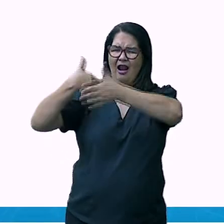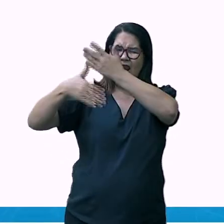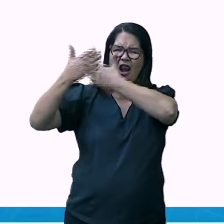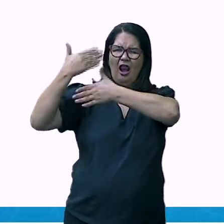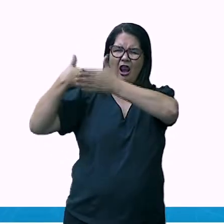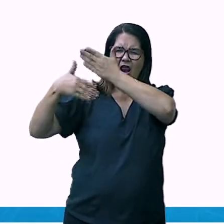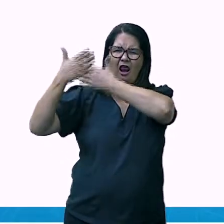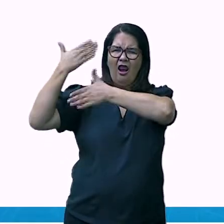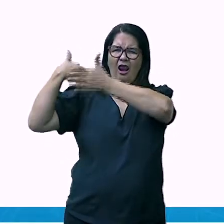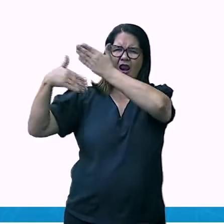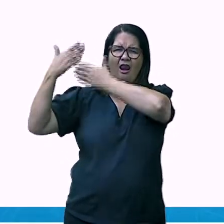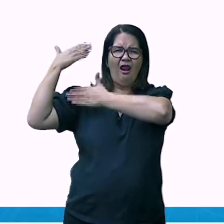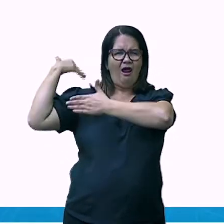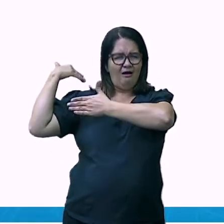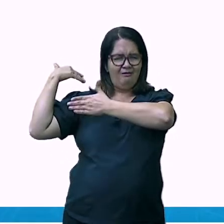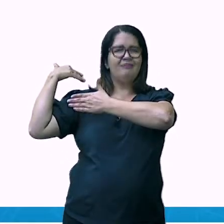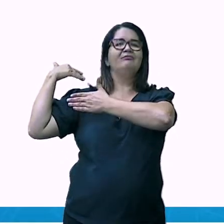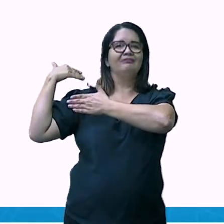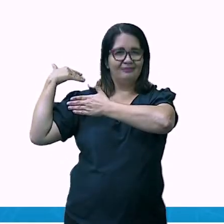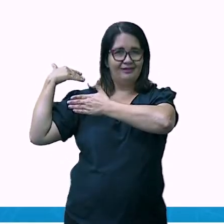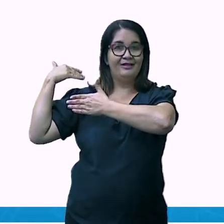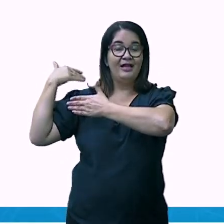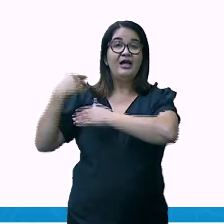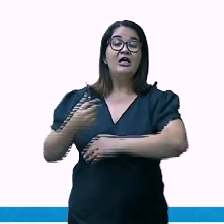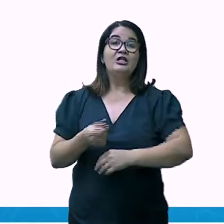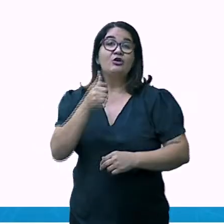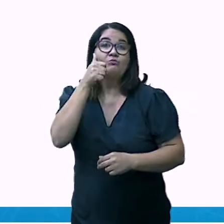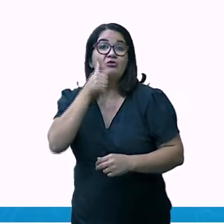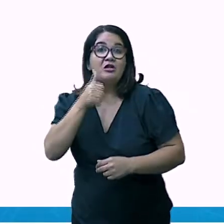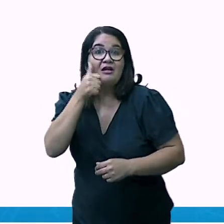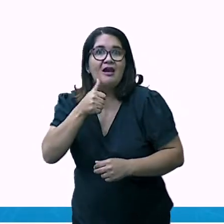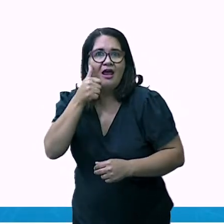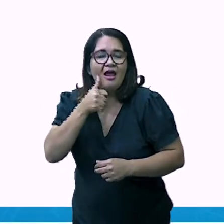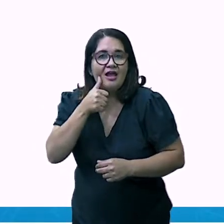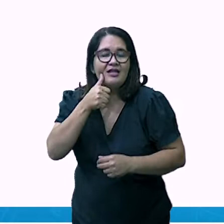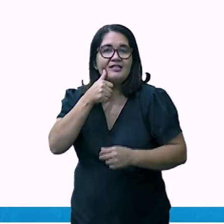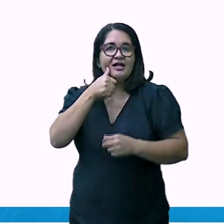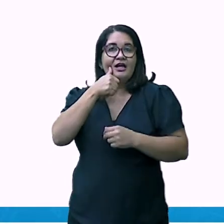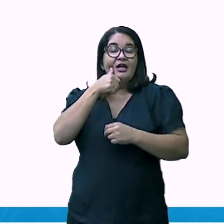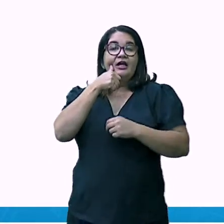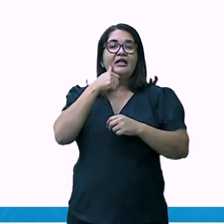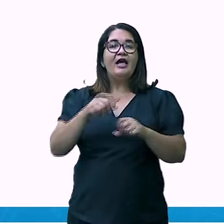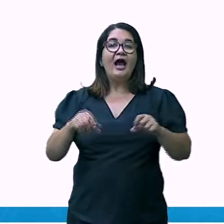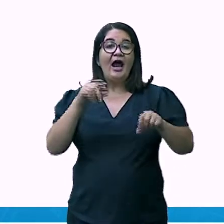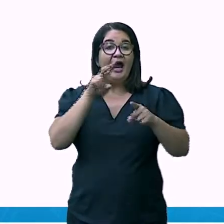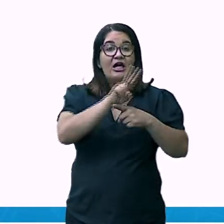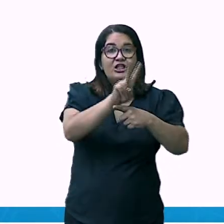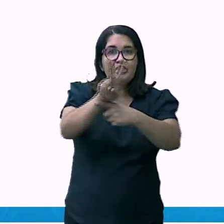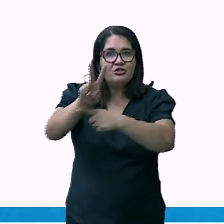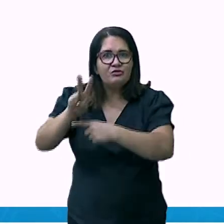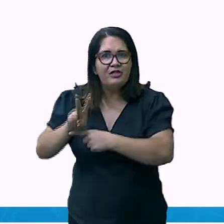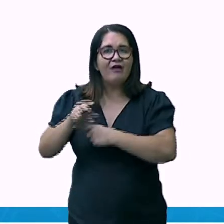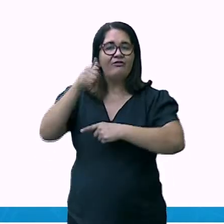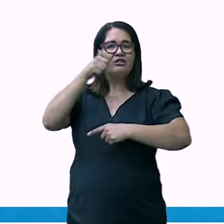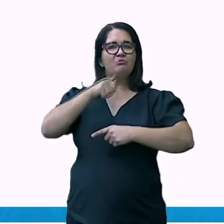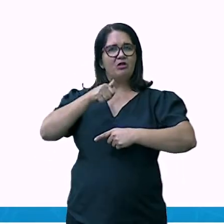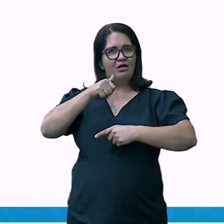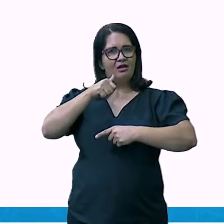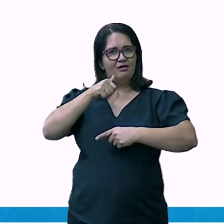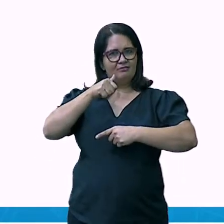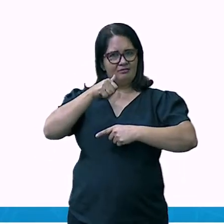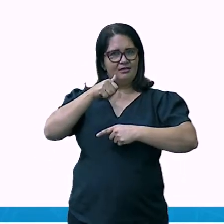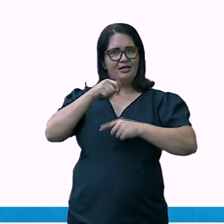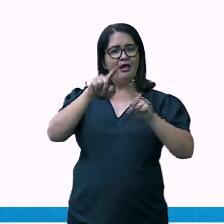não é mesmo? Mas somente em 1832 que houve relatos históricos